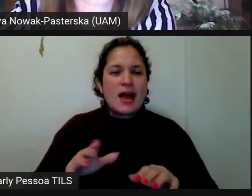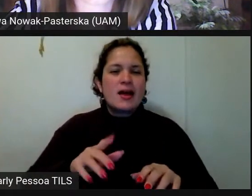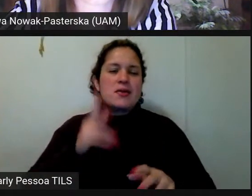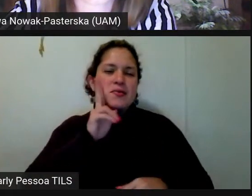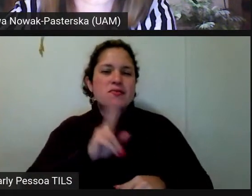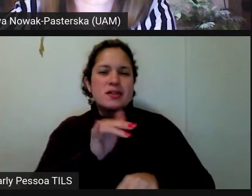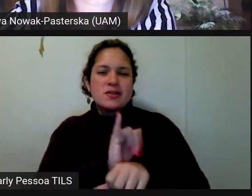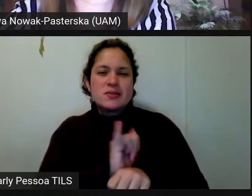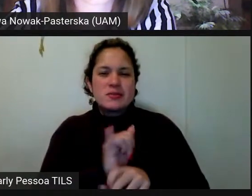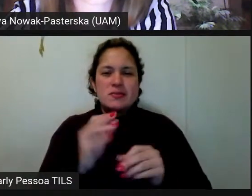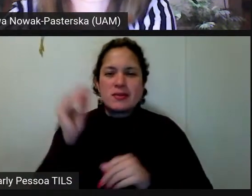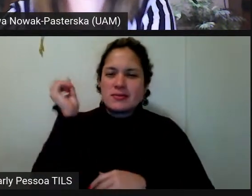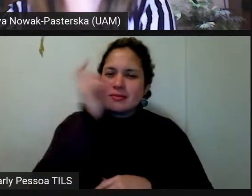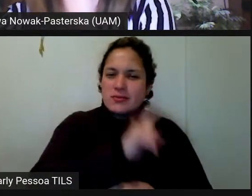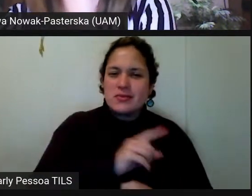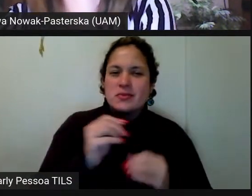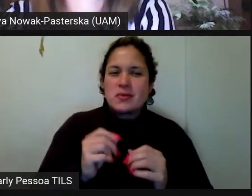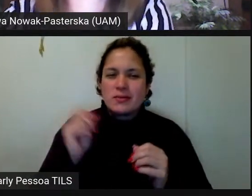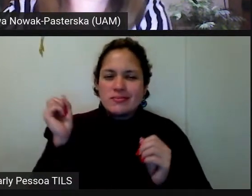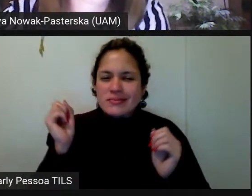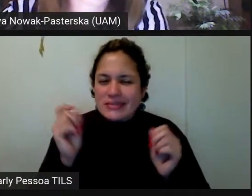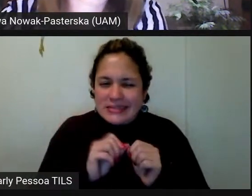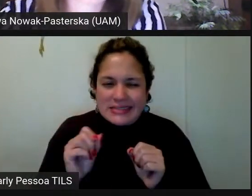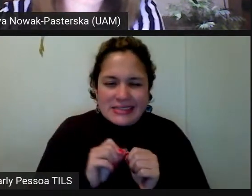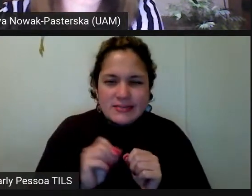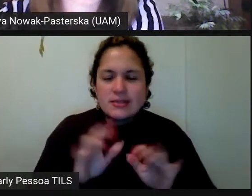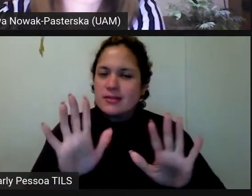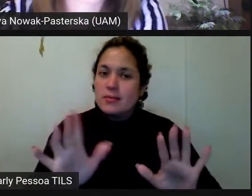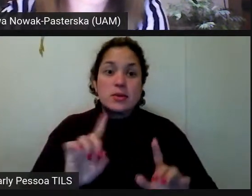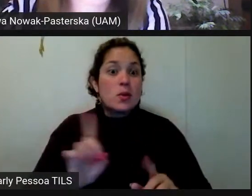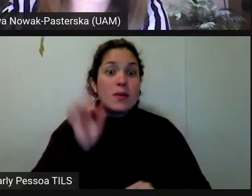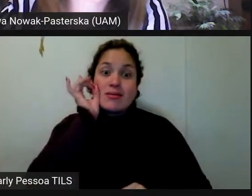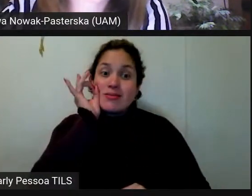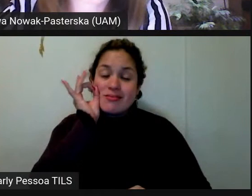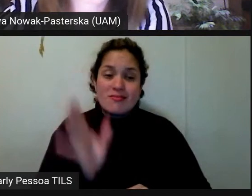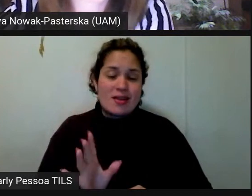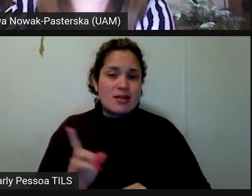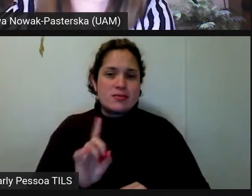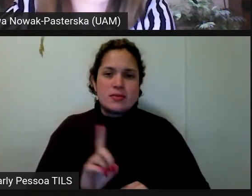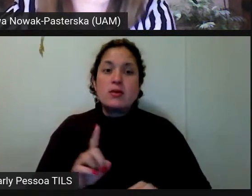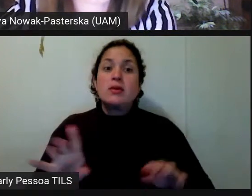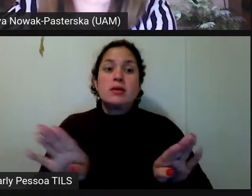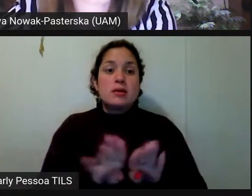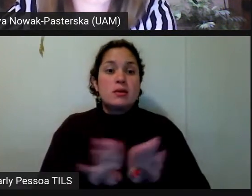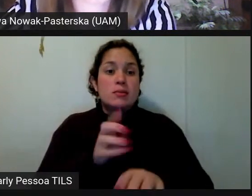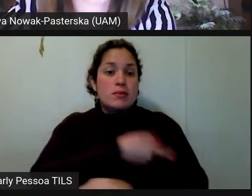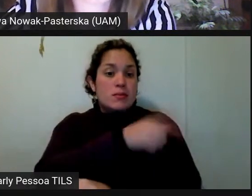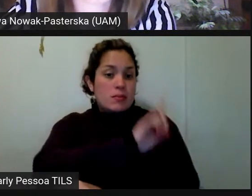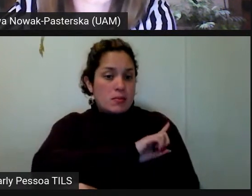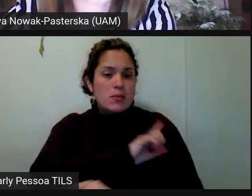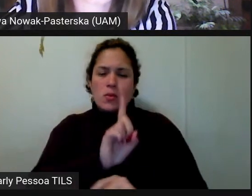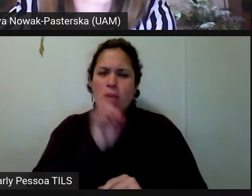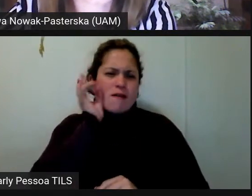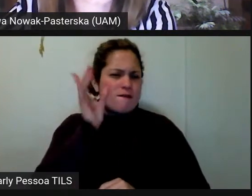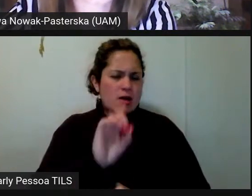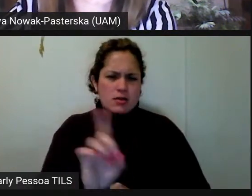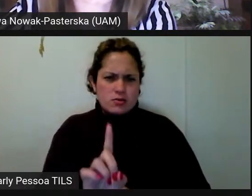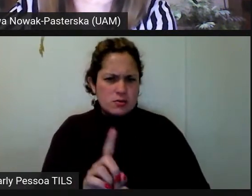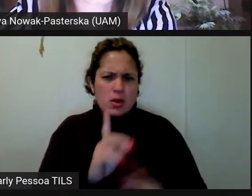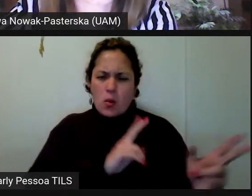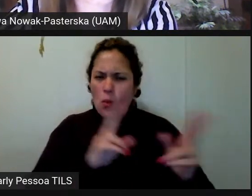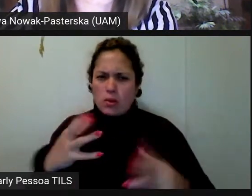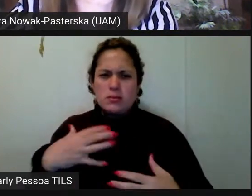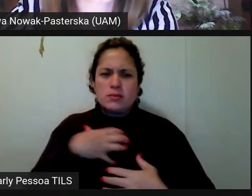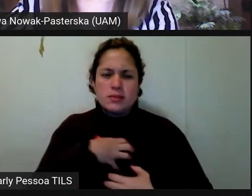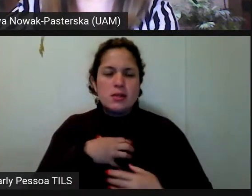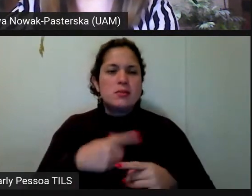Que é complicado. Realmente isso não é simples, e para os poloneses também não é simples, o que a professora já falou, às vezes